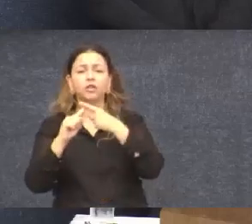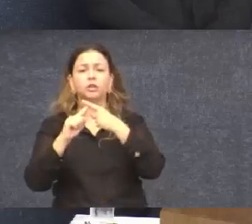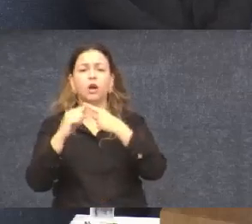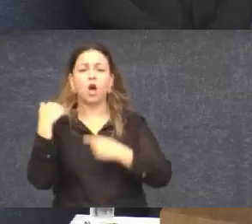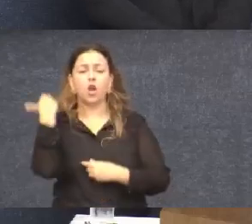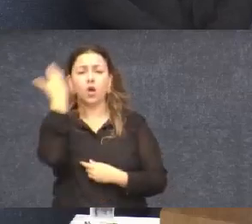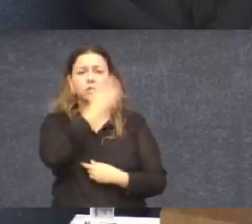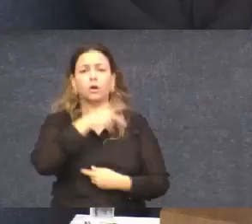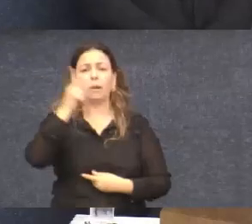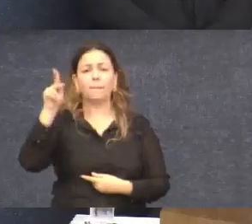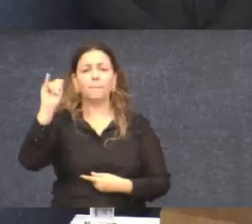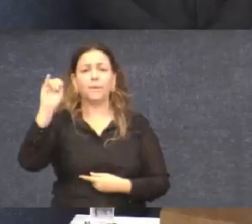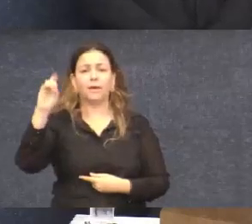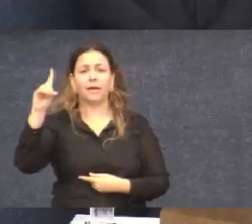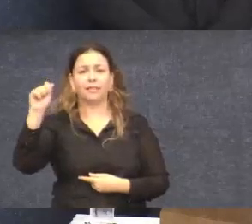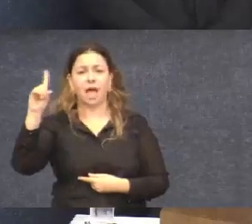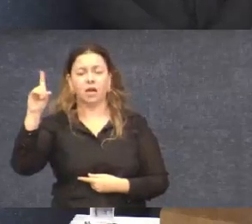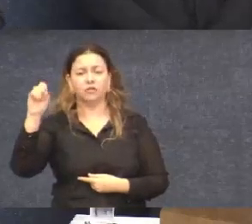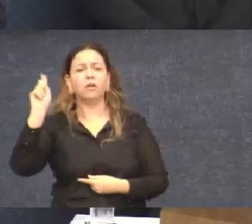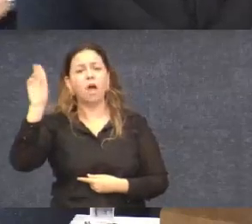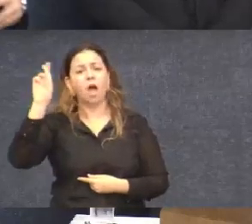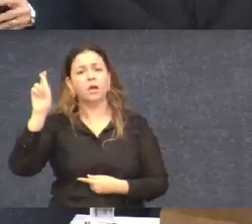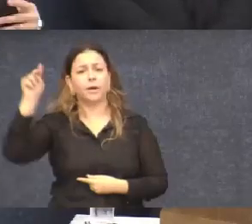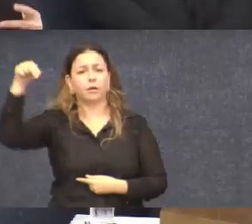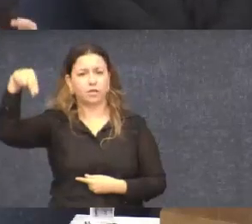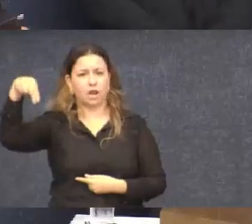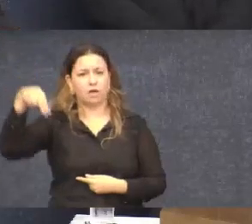de Justinópolis, Ribeirão das Neves.